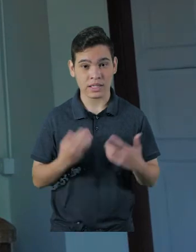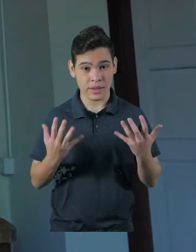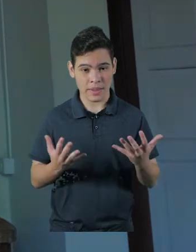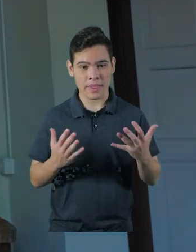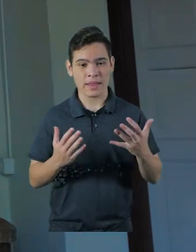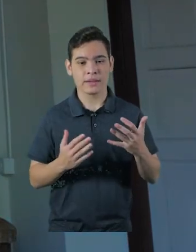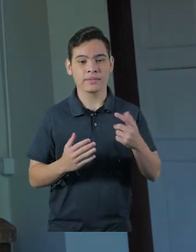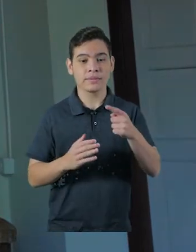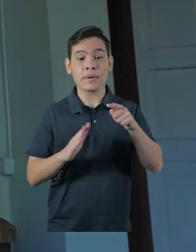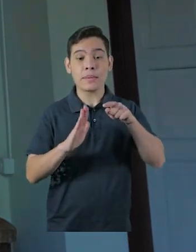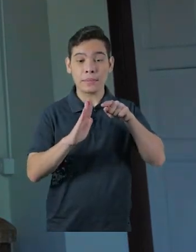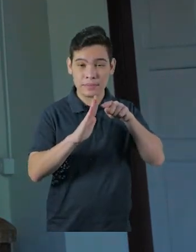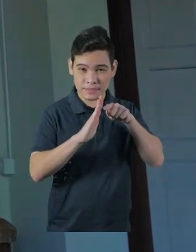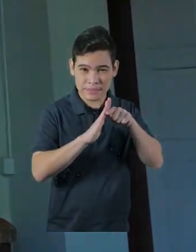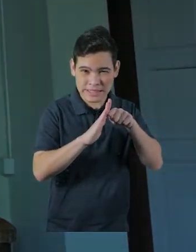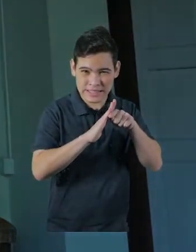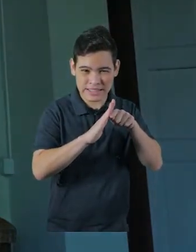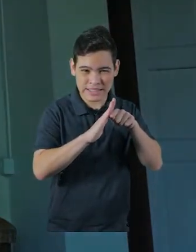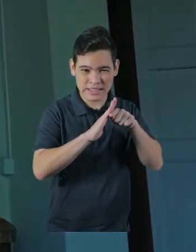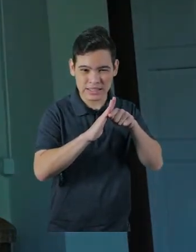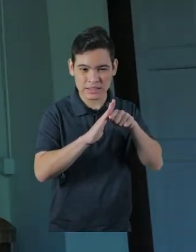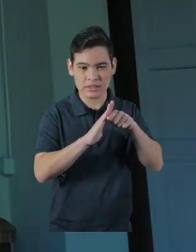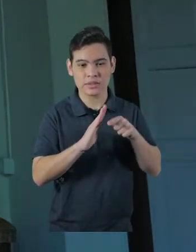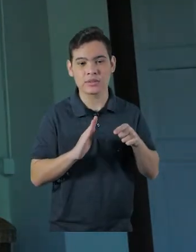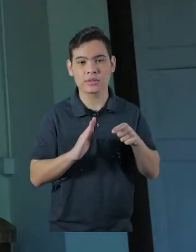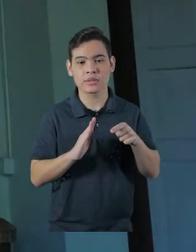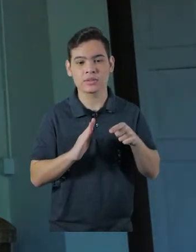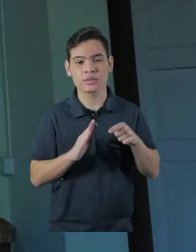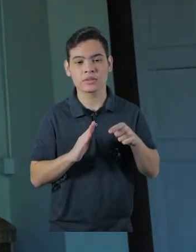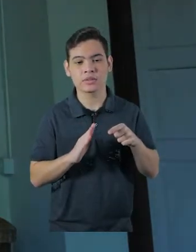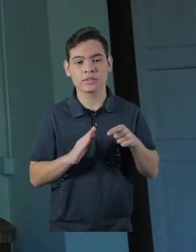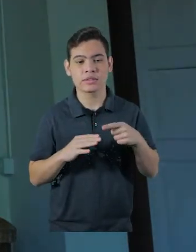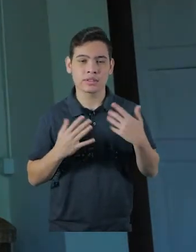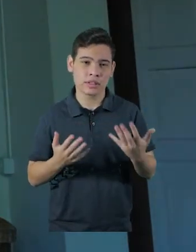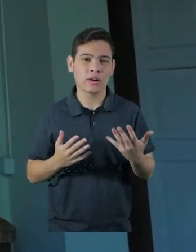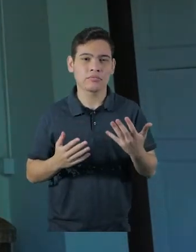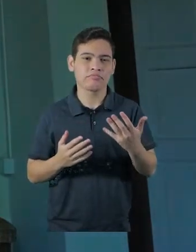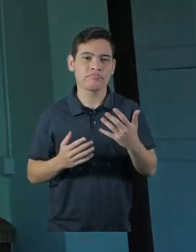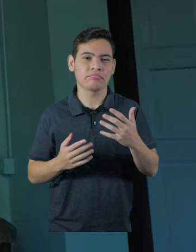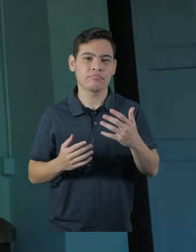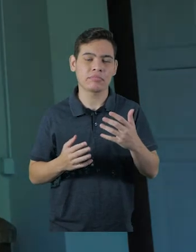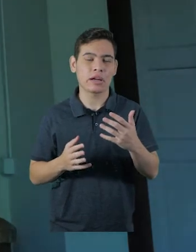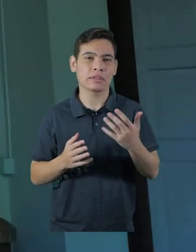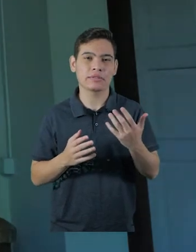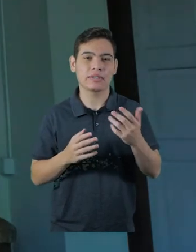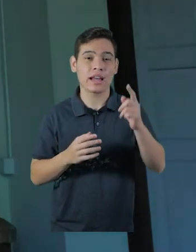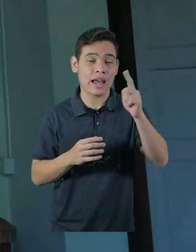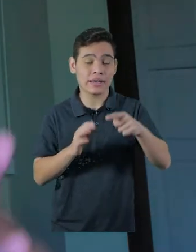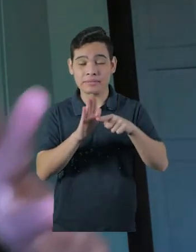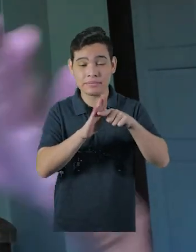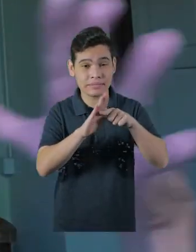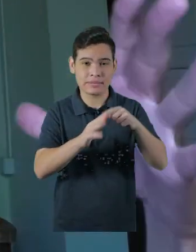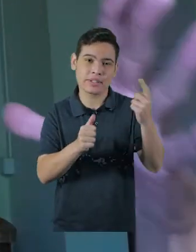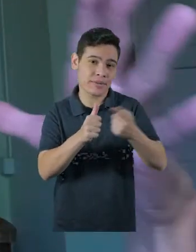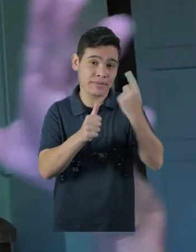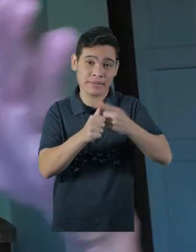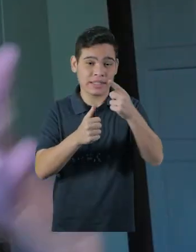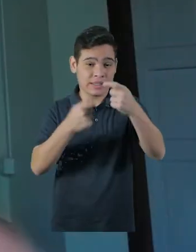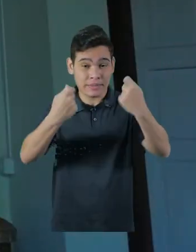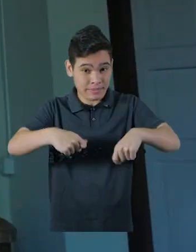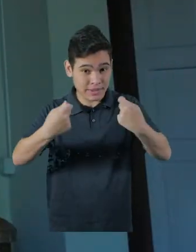Pesquisando, então, começando, né? Essa é uma das maneiras, uma das propostas. Pesquisar esses